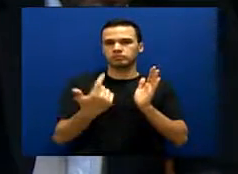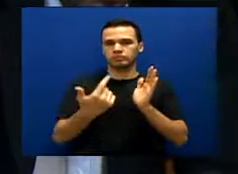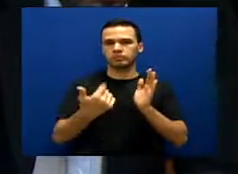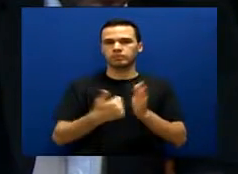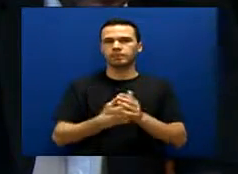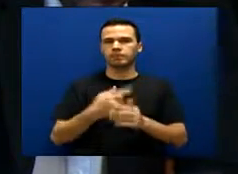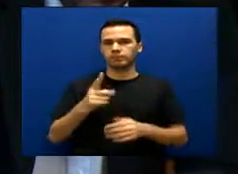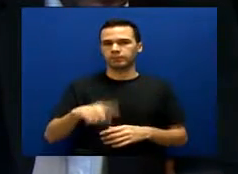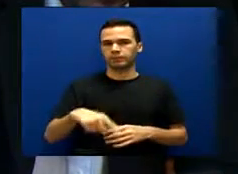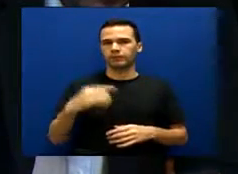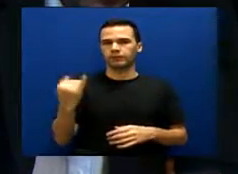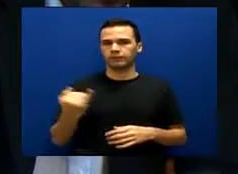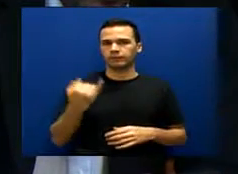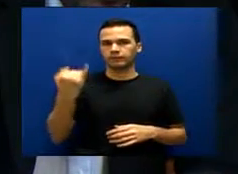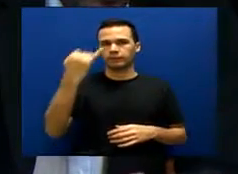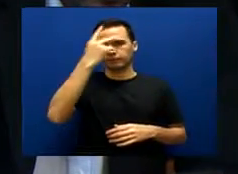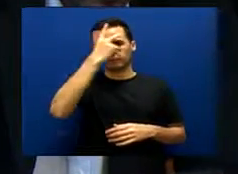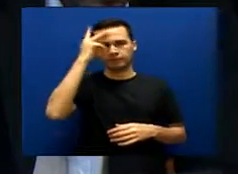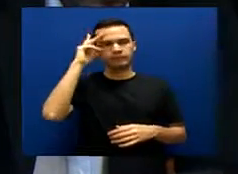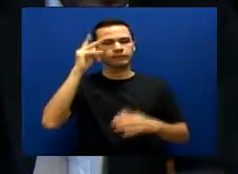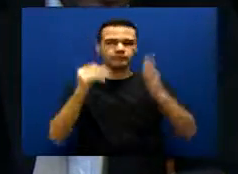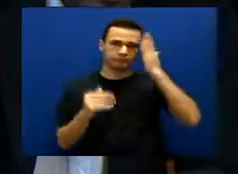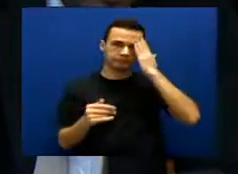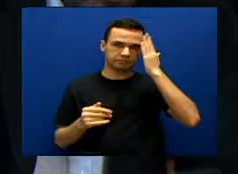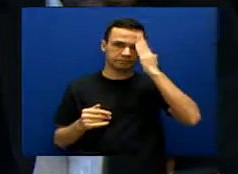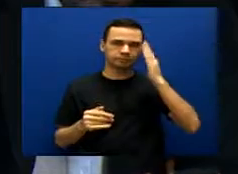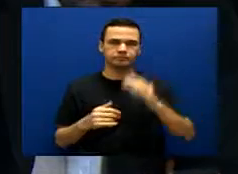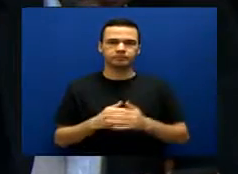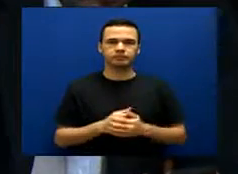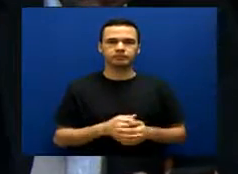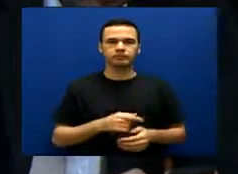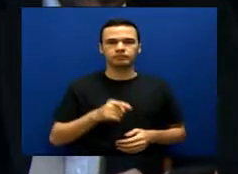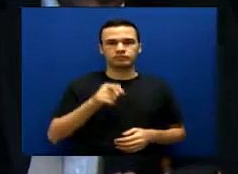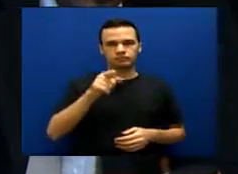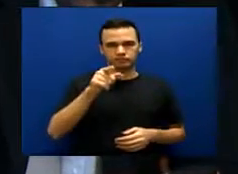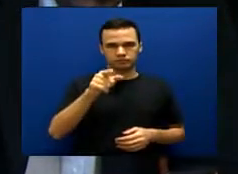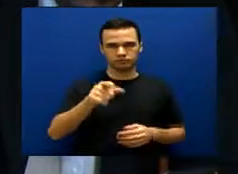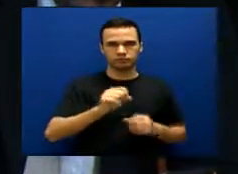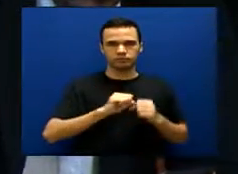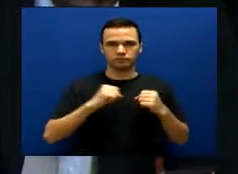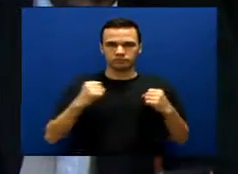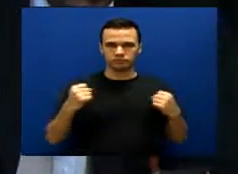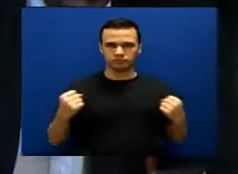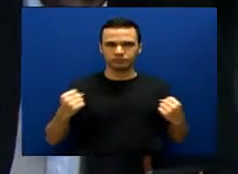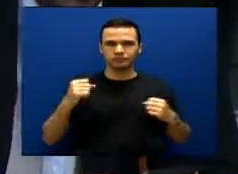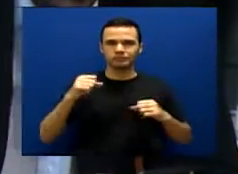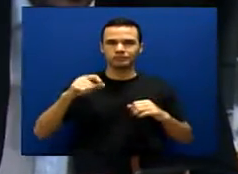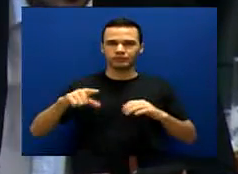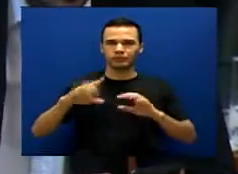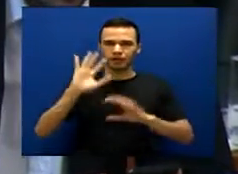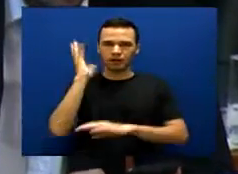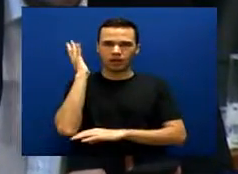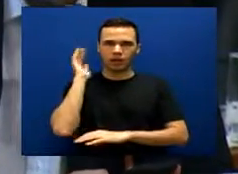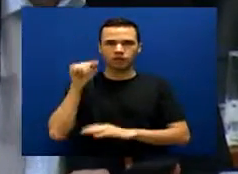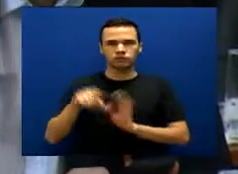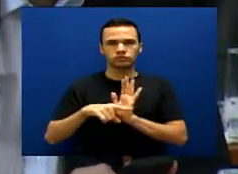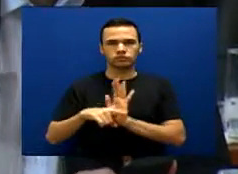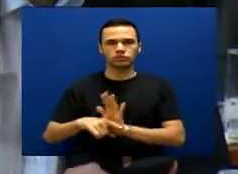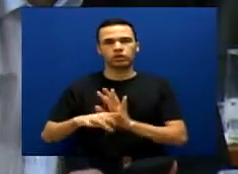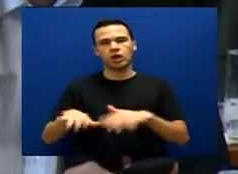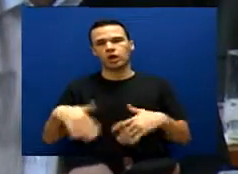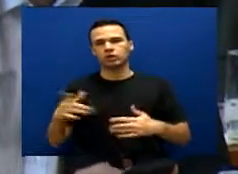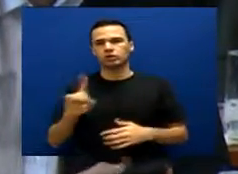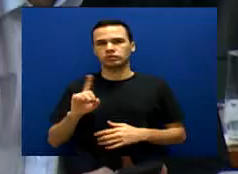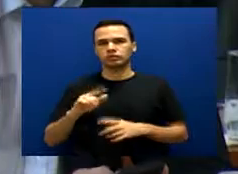É importante a população ter ciência disso, porque, veja bem, ou você luta pelo meio ambiente ou não luta.